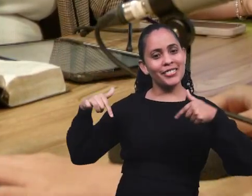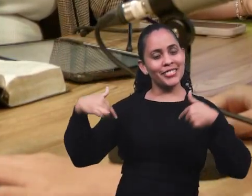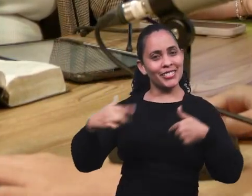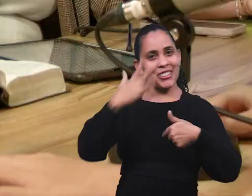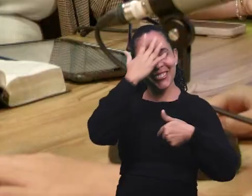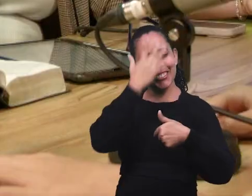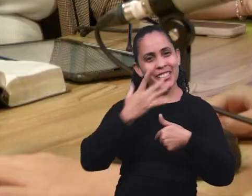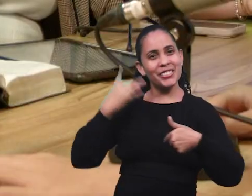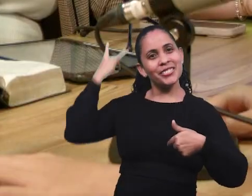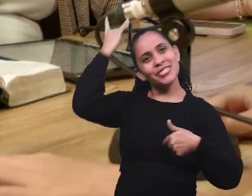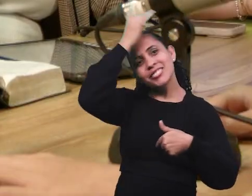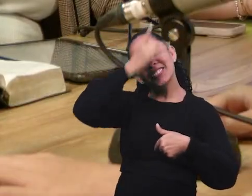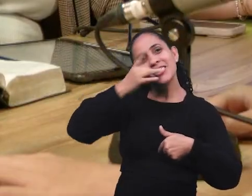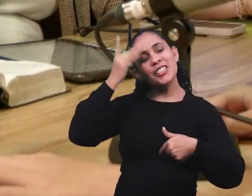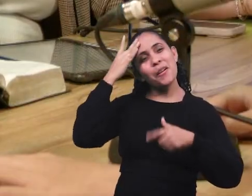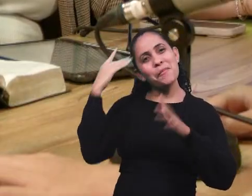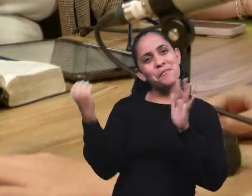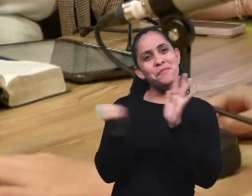Espírito Santo e que